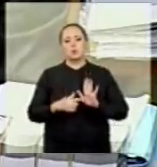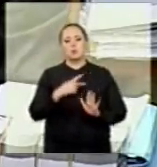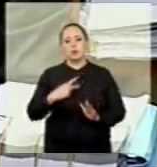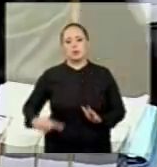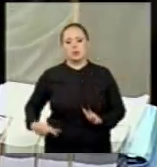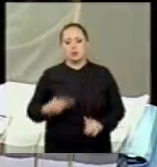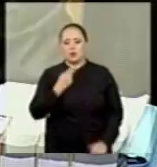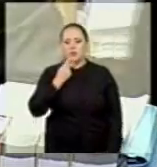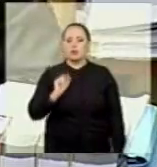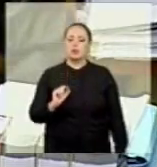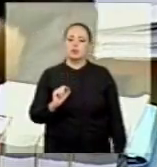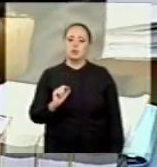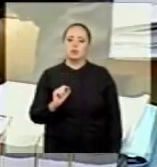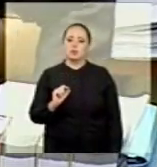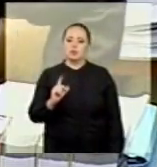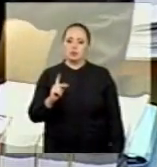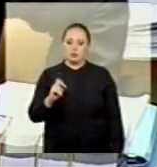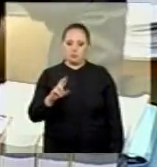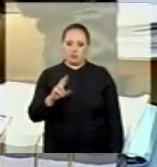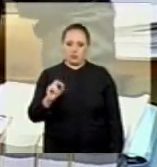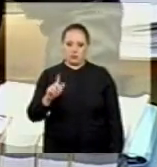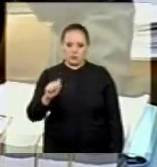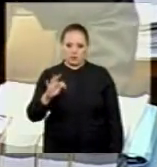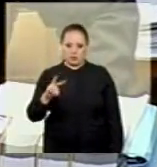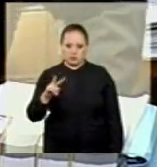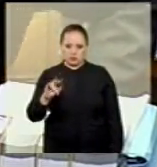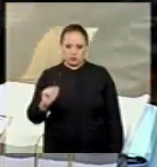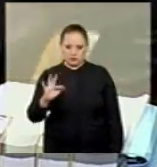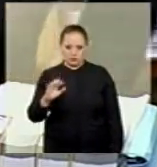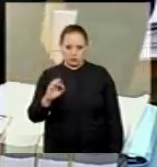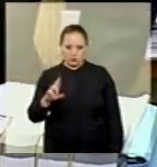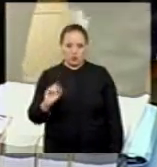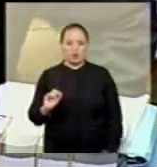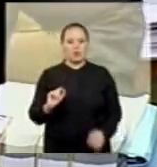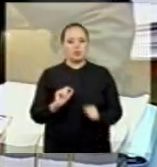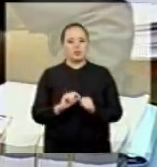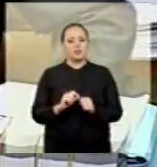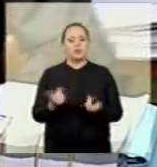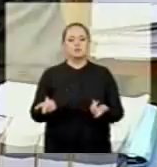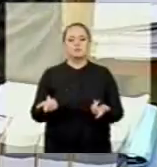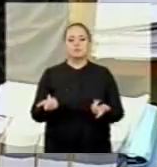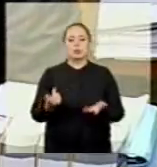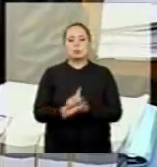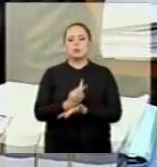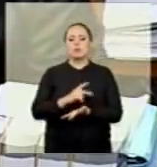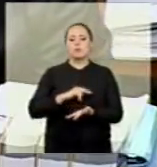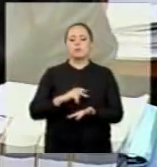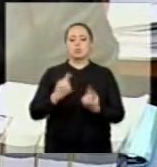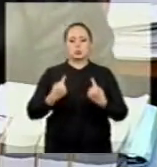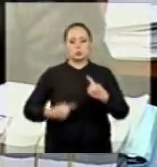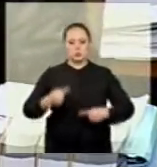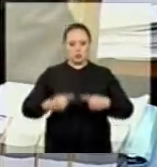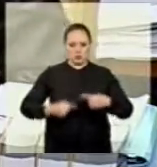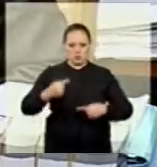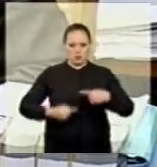Instituto da Prerrogativa de Foro, como sabemos, tem provocado muitas discussões, notadamente